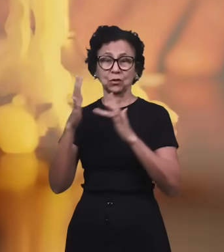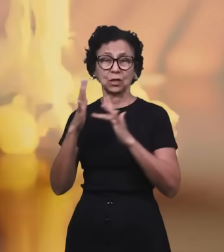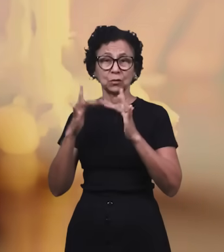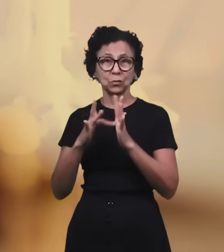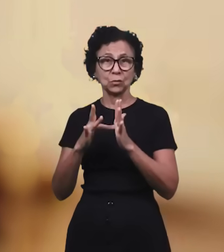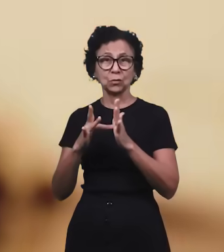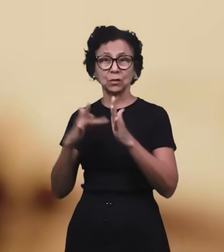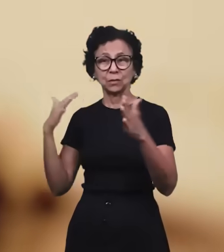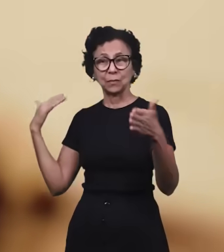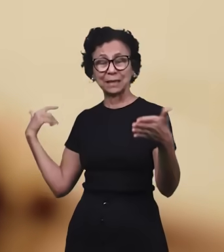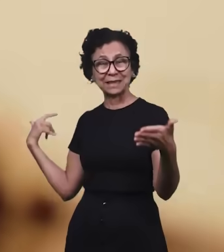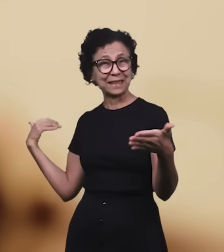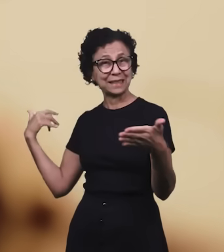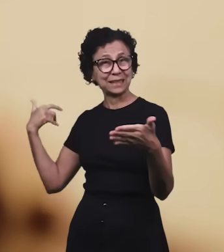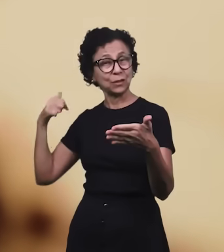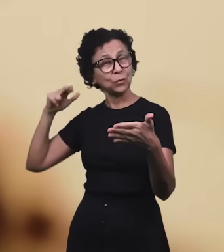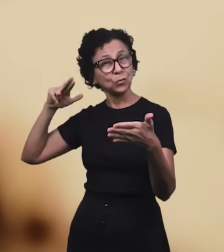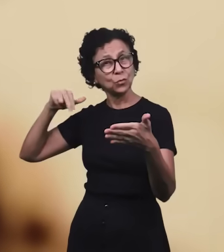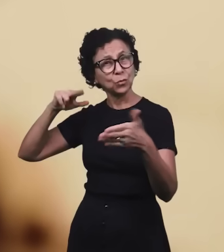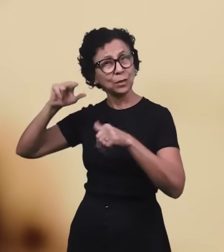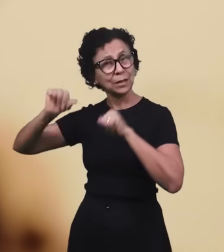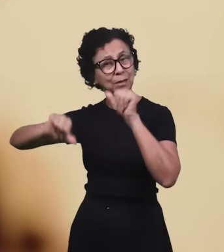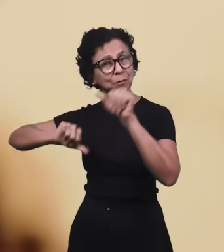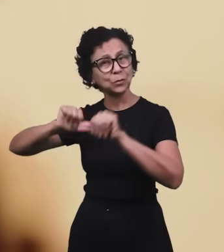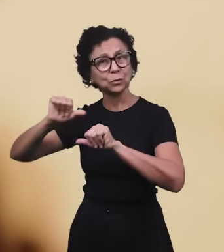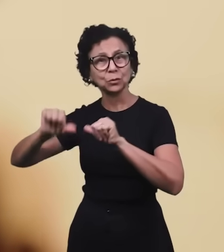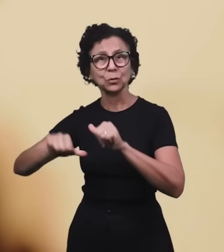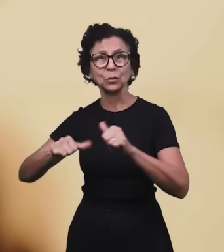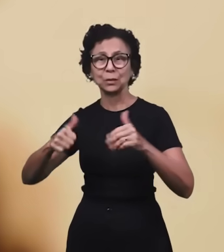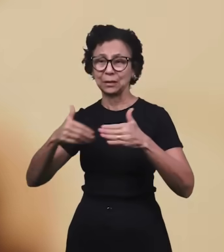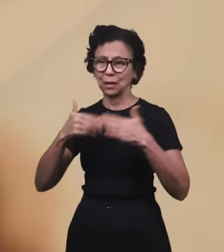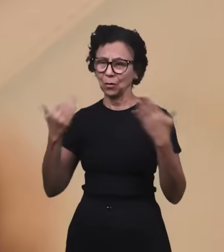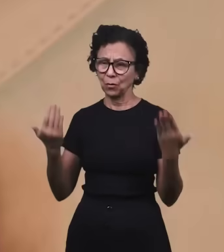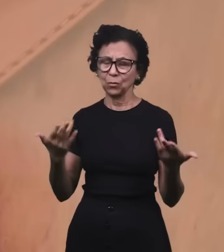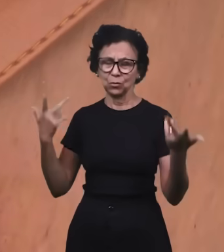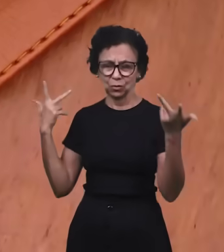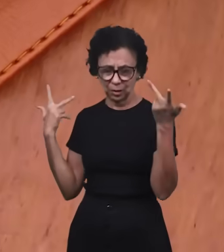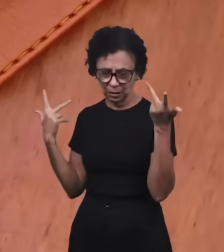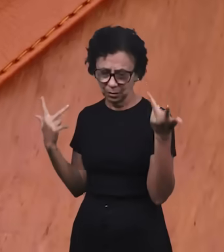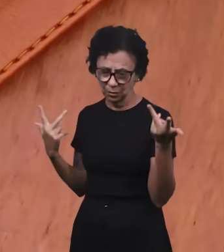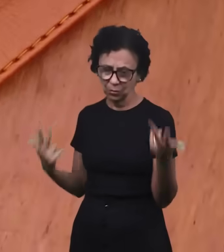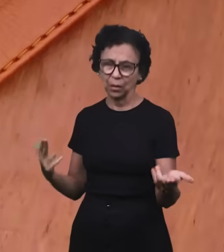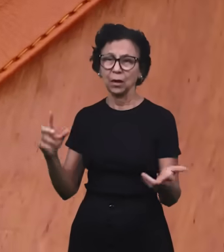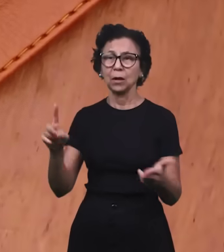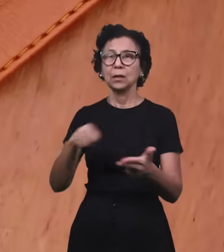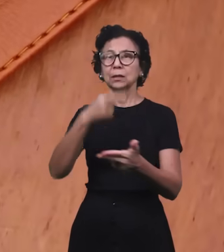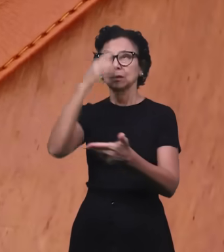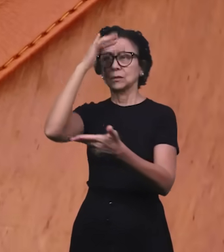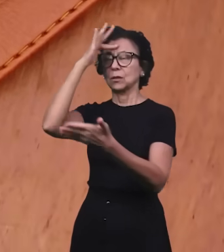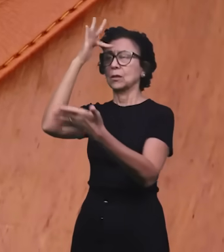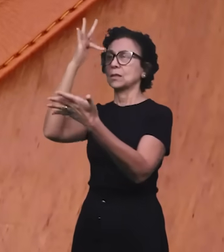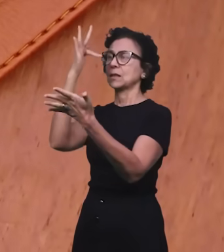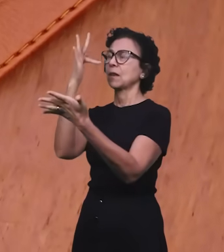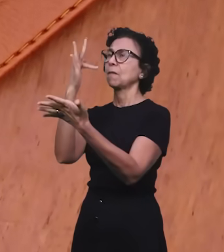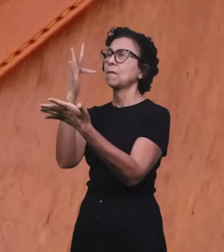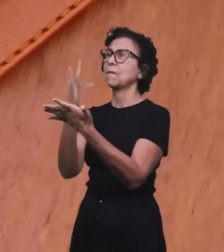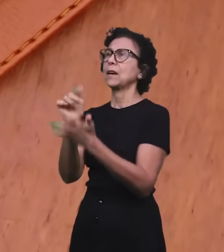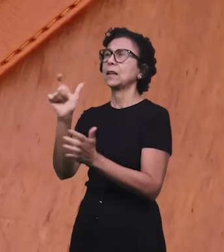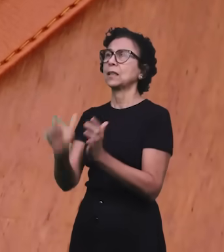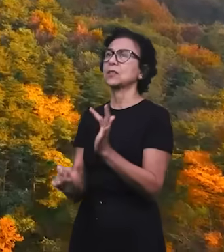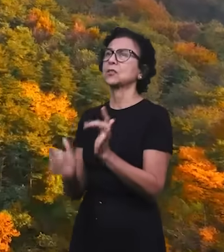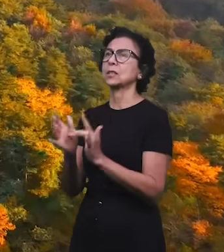é, e nada mudou. Nele está nossa fé.